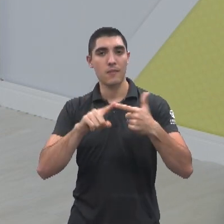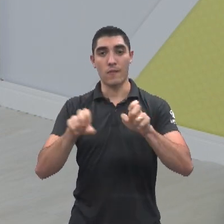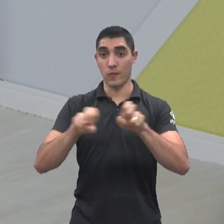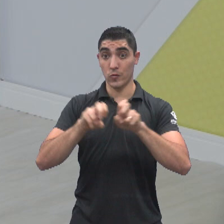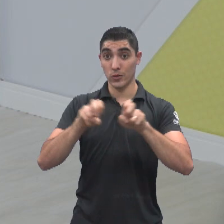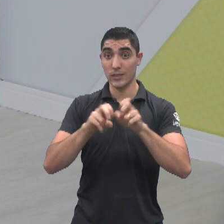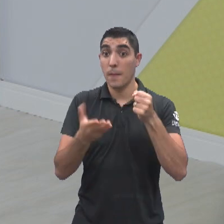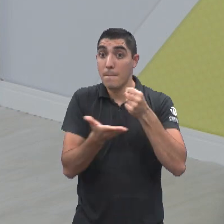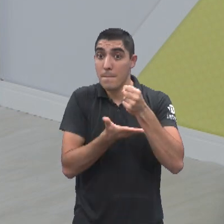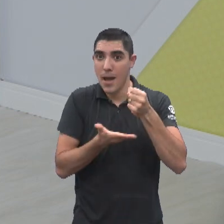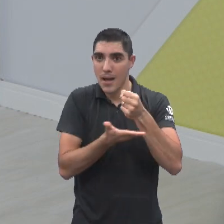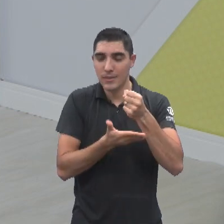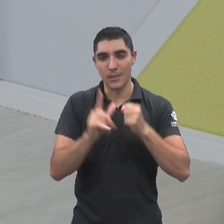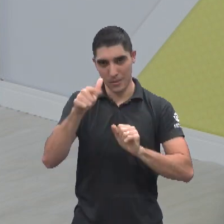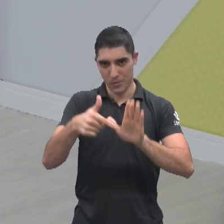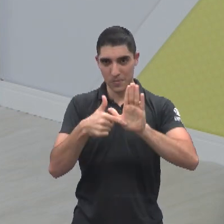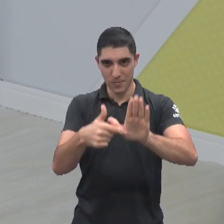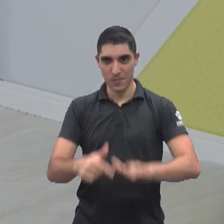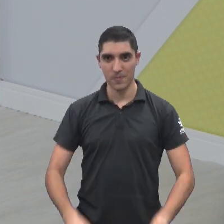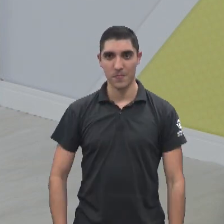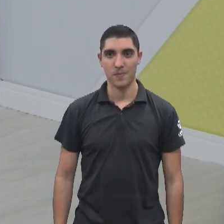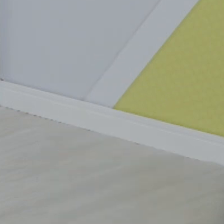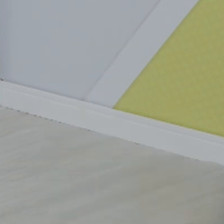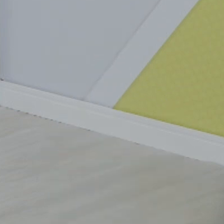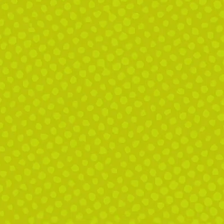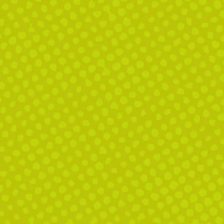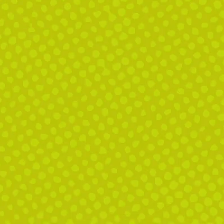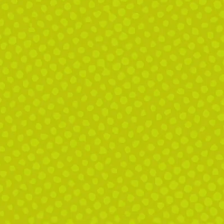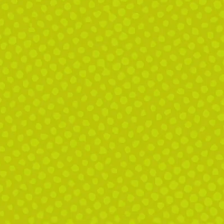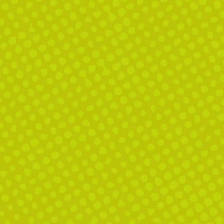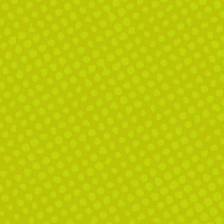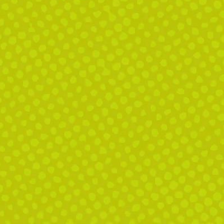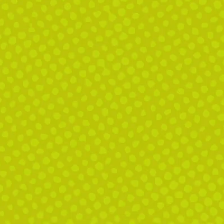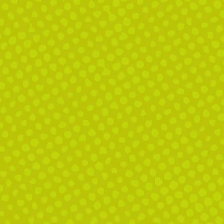equipe Sub-20. Não sai daí, já voltamos.